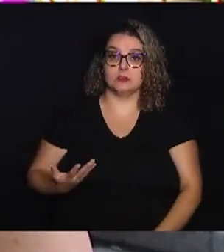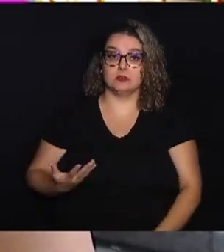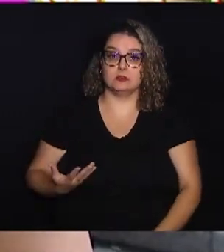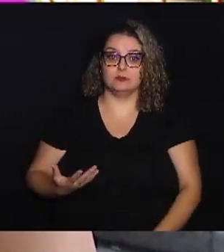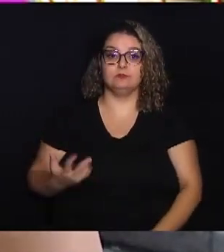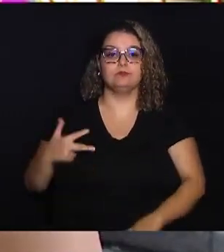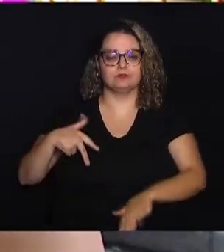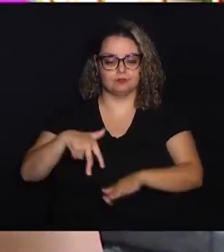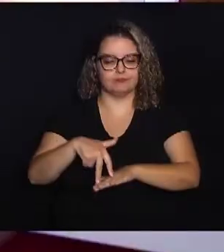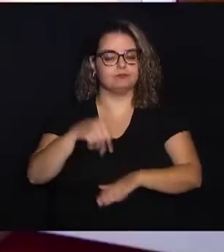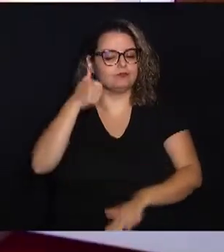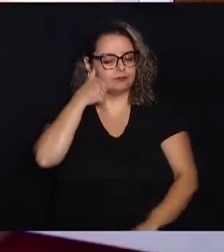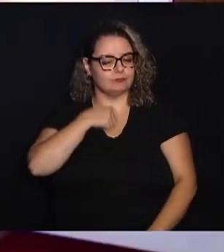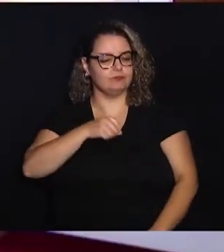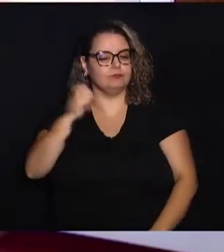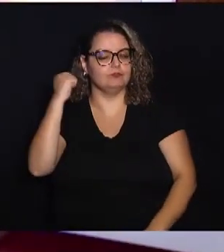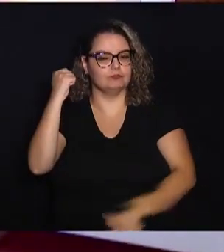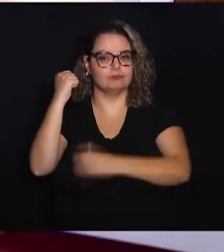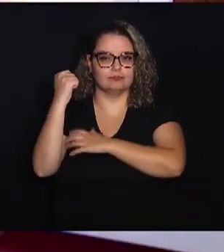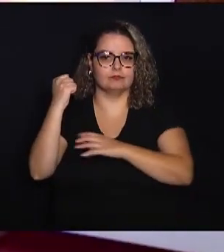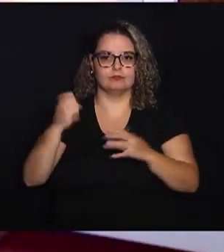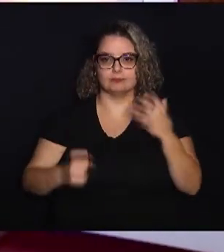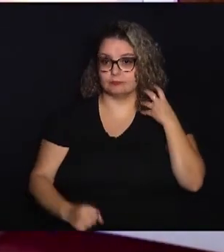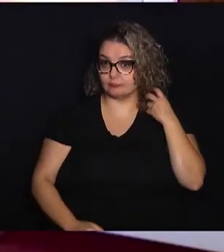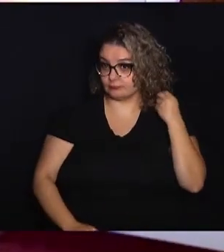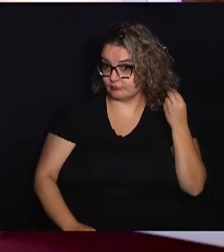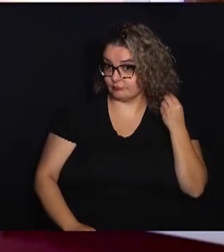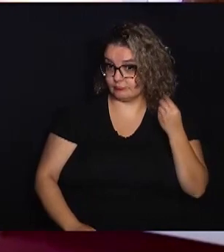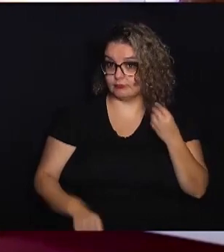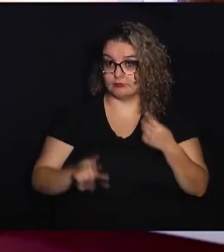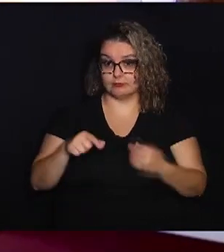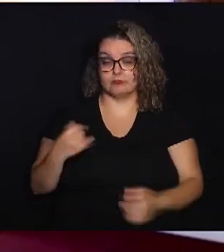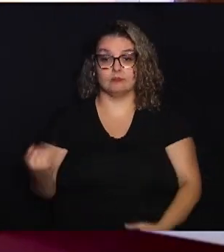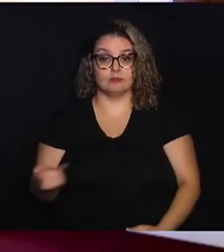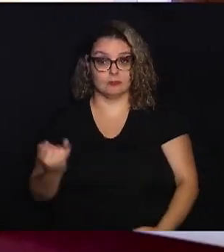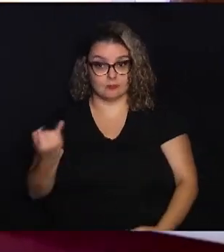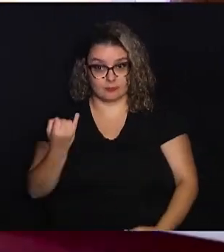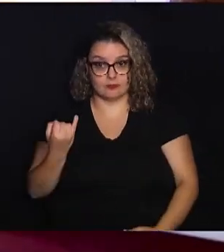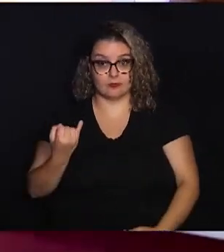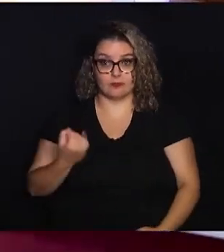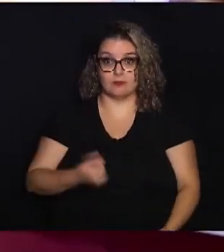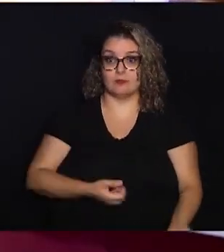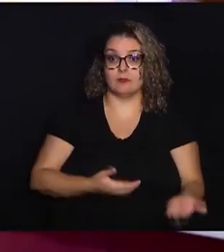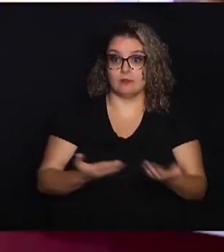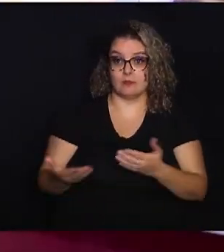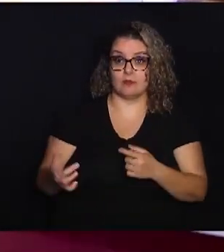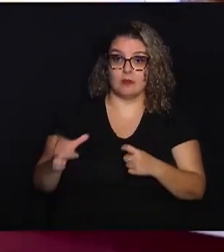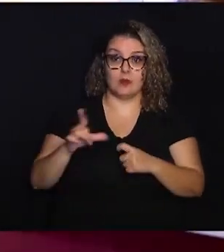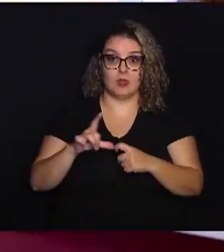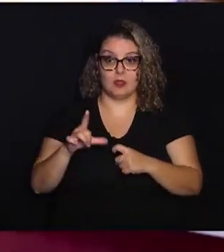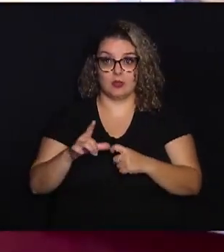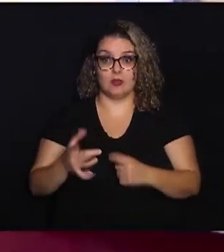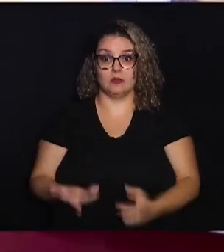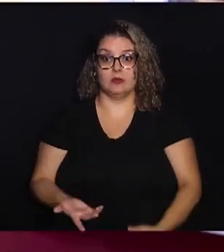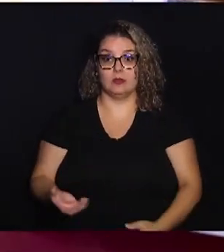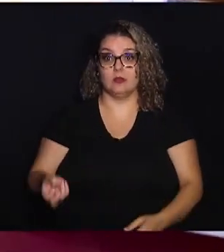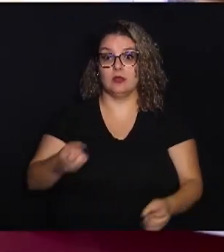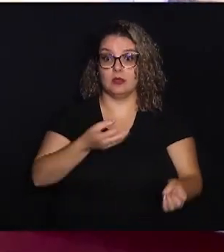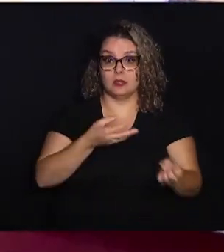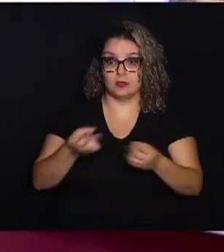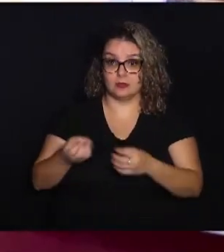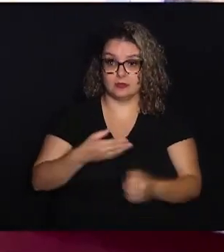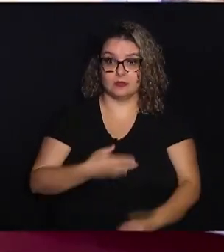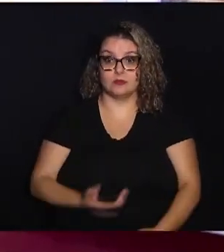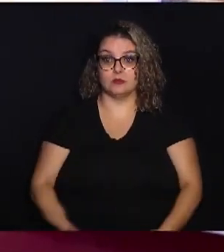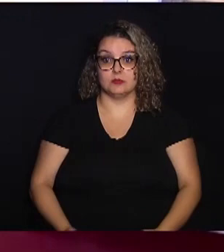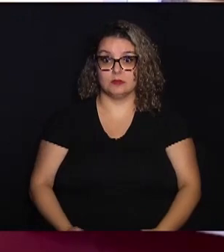mais empoderadas. Para retirar a peruca, é indispensável a apresentação de um laudo médico atualizado com no